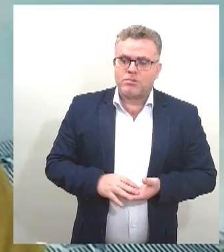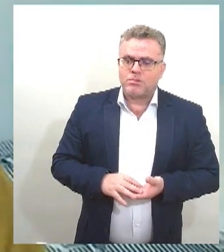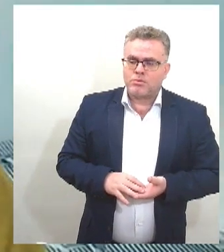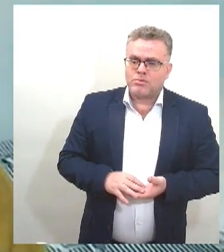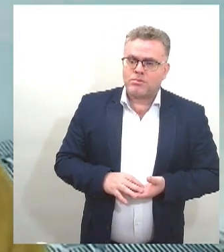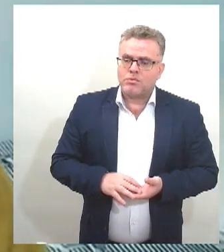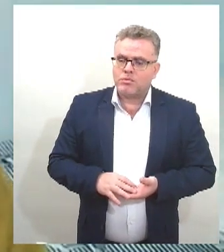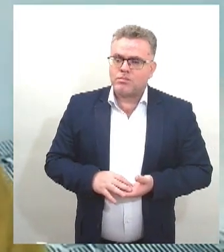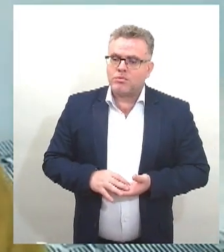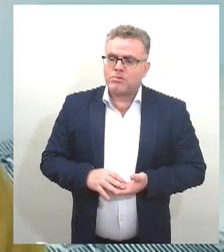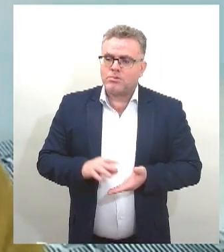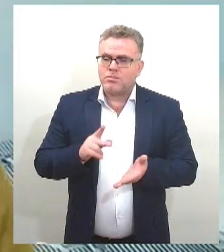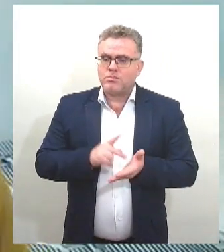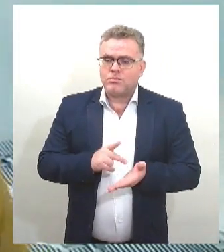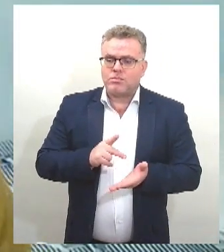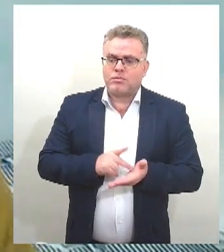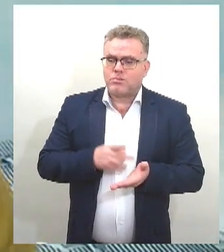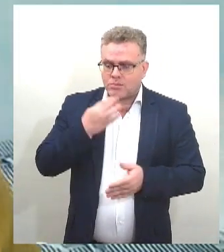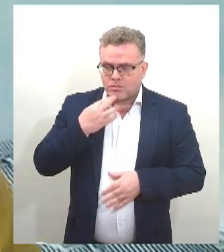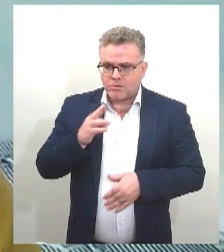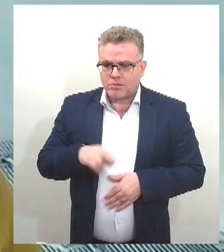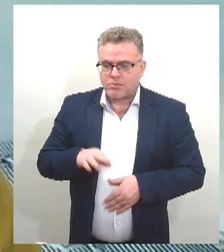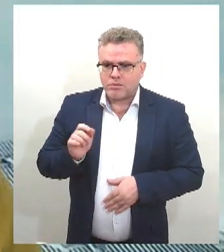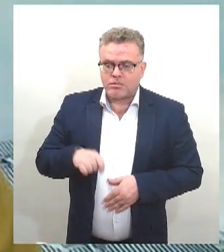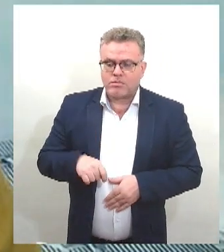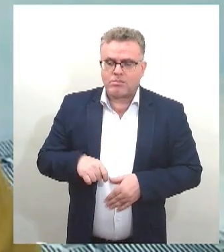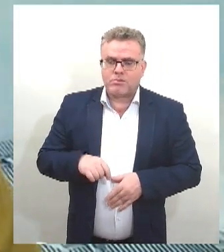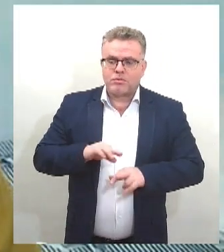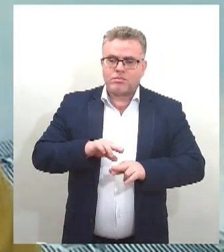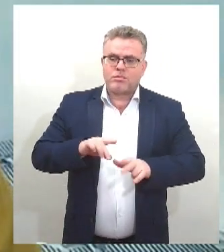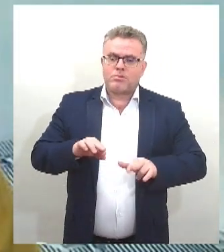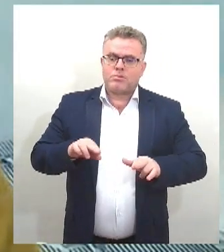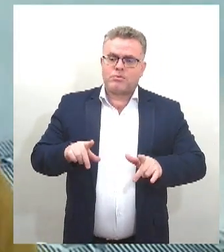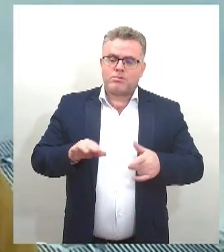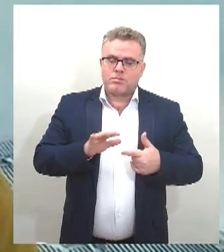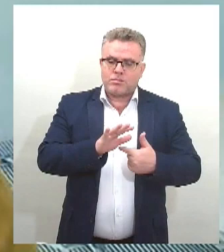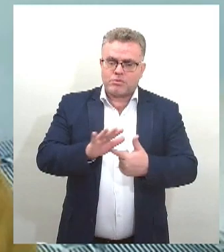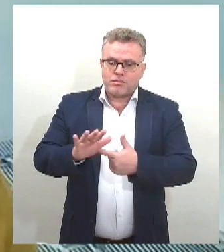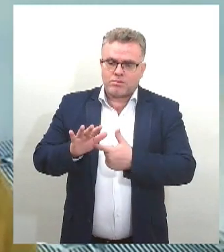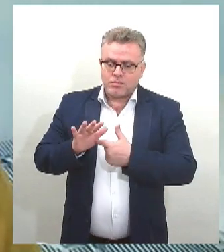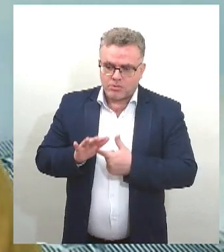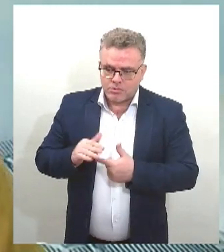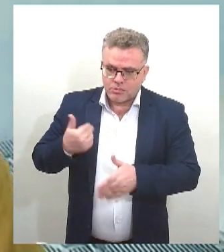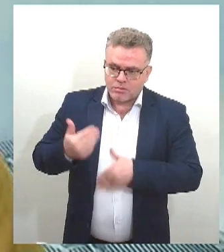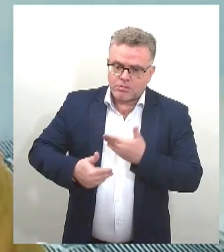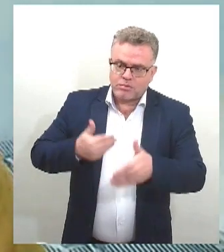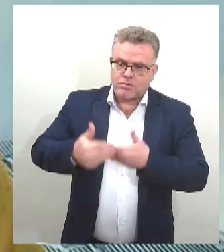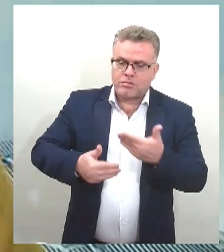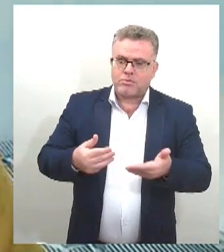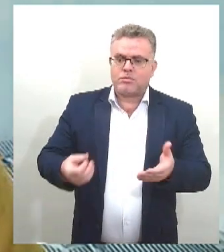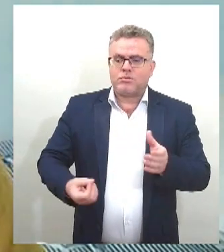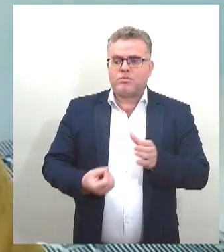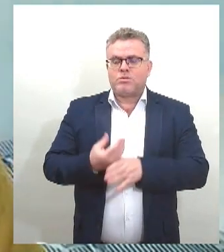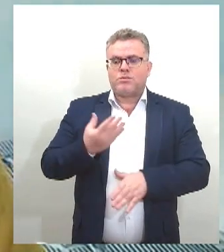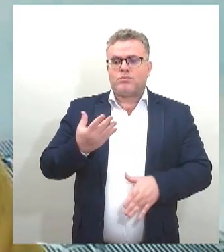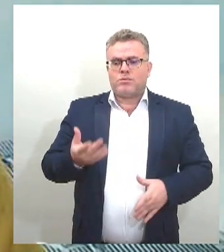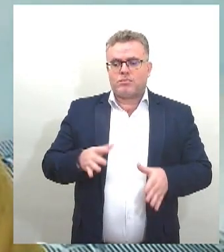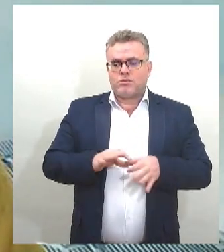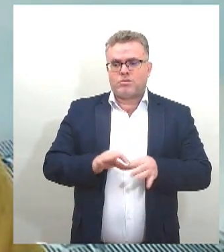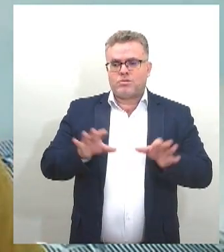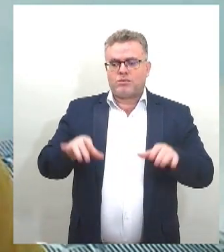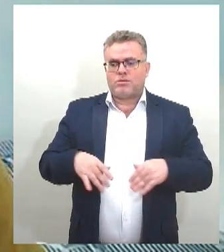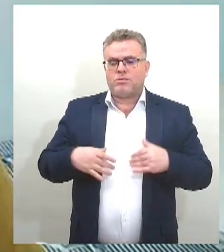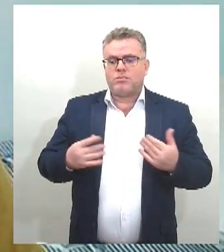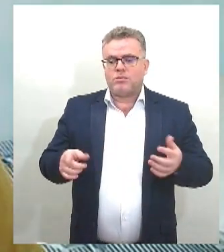Realmente, né, foram vários fatores que culminaram no processo da implantação da República. Mas a gente precisa